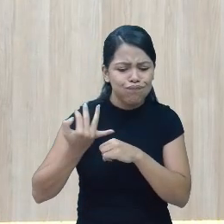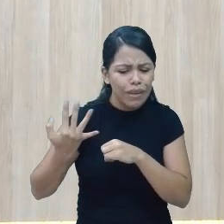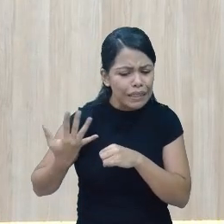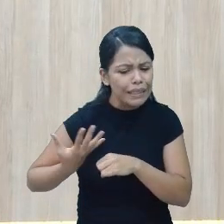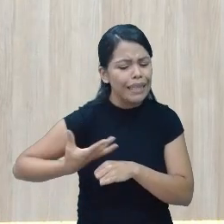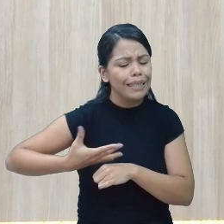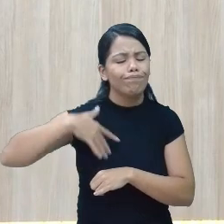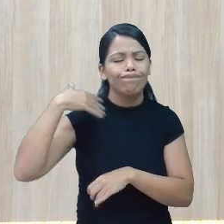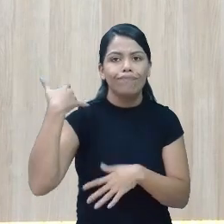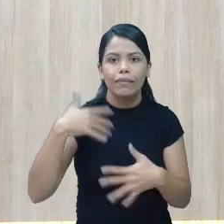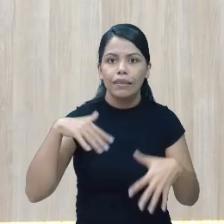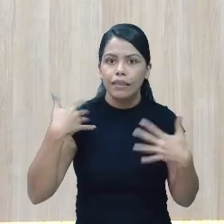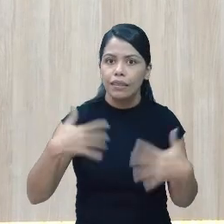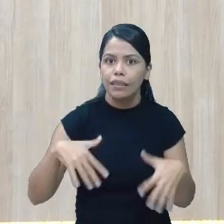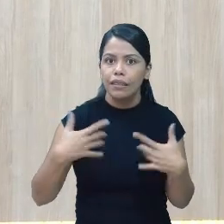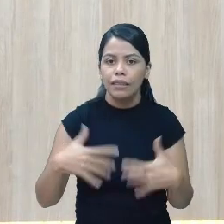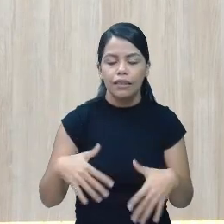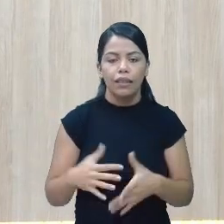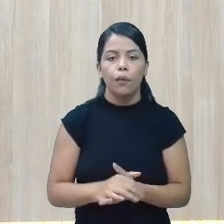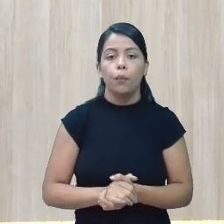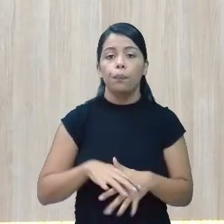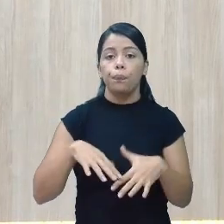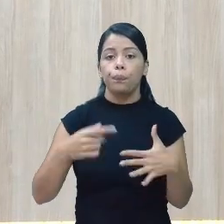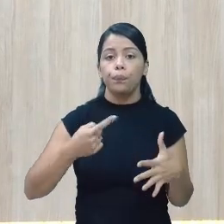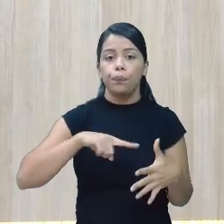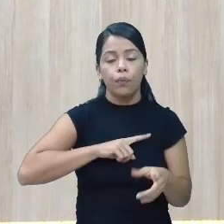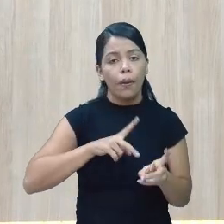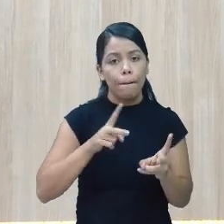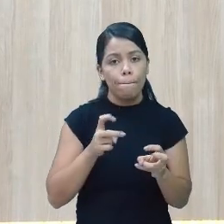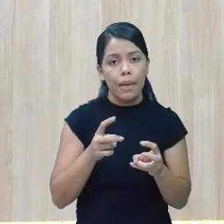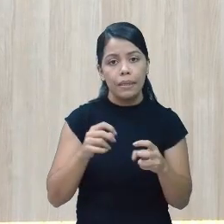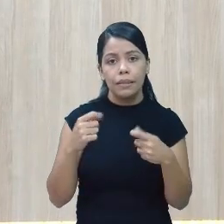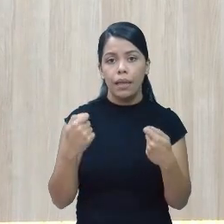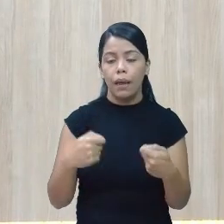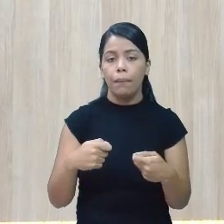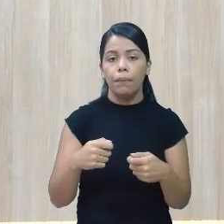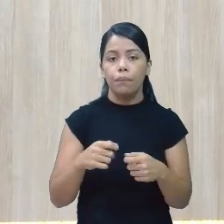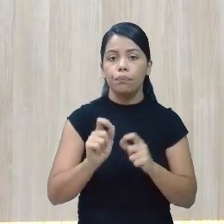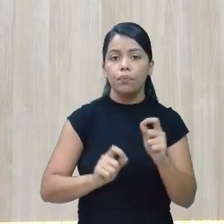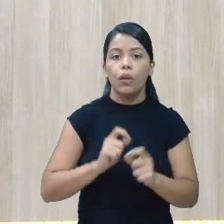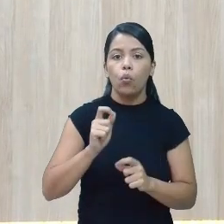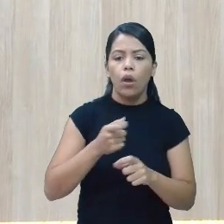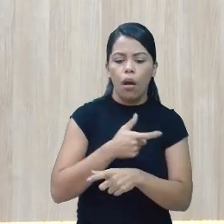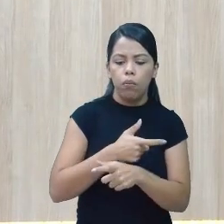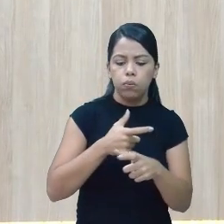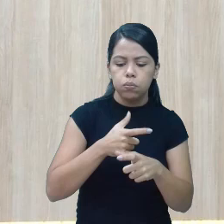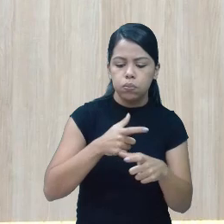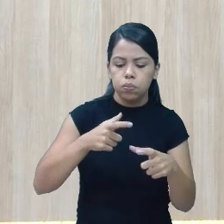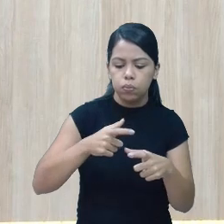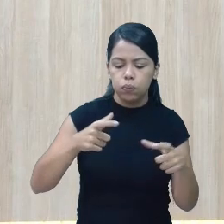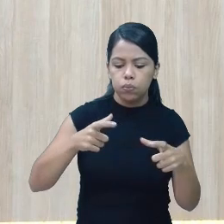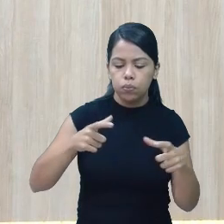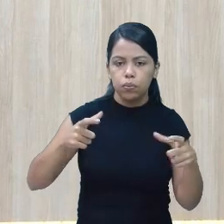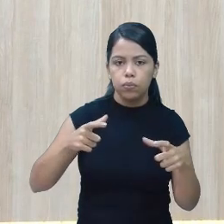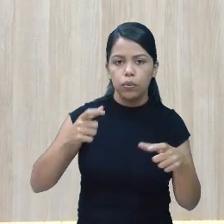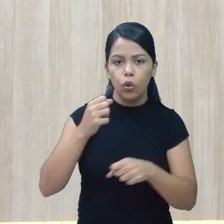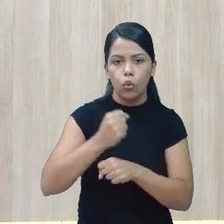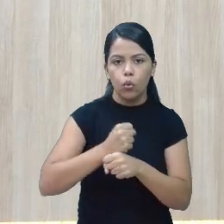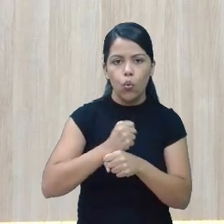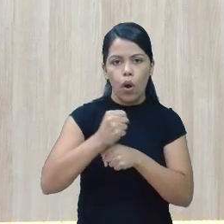expressiva, e a gente observa, por exemplo, que essa quantidade de informações, ela aumenta a cada